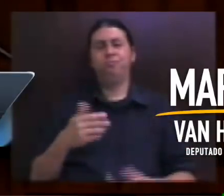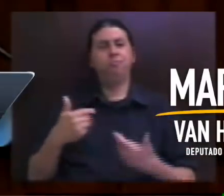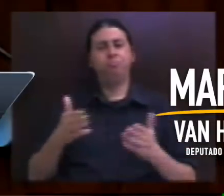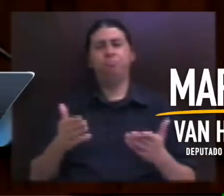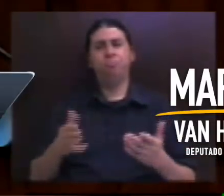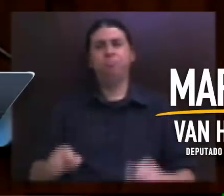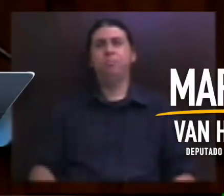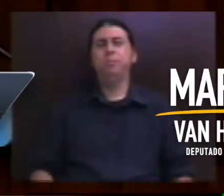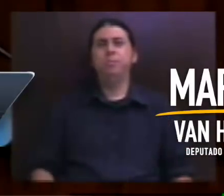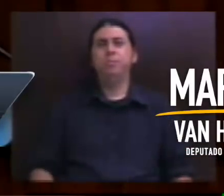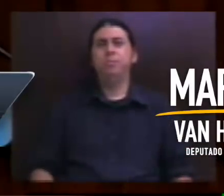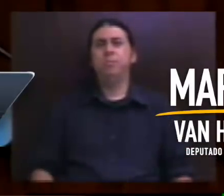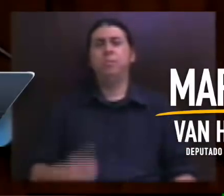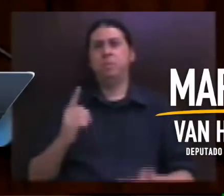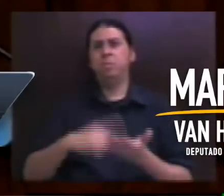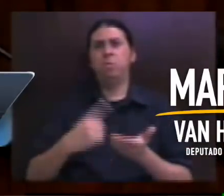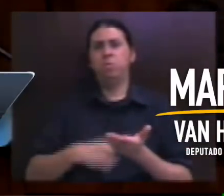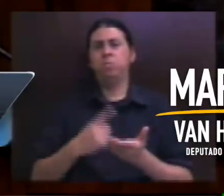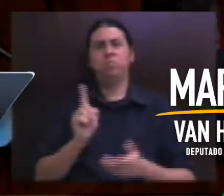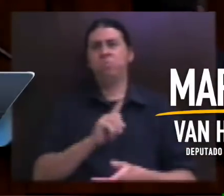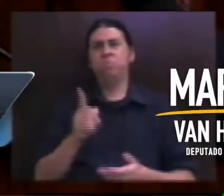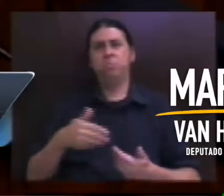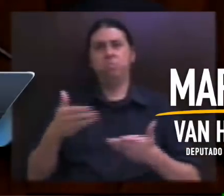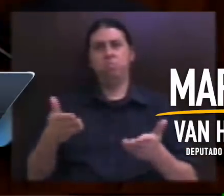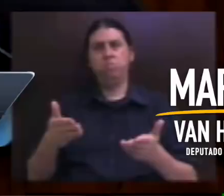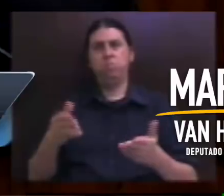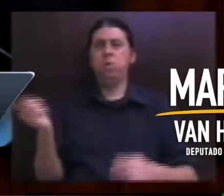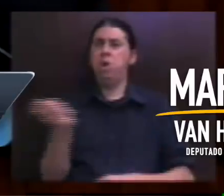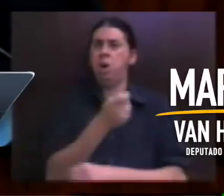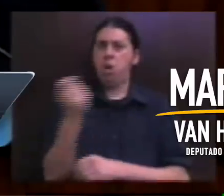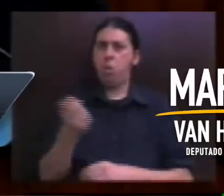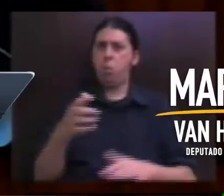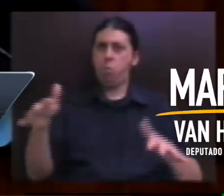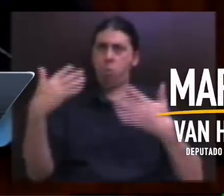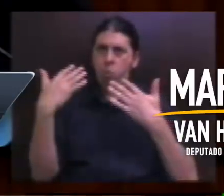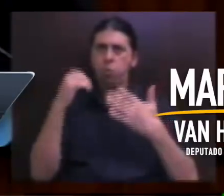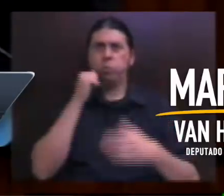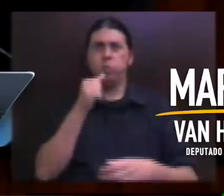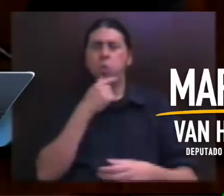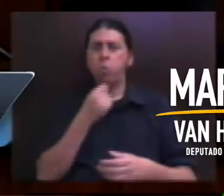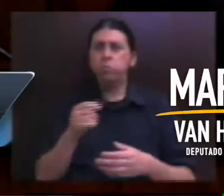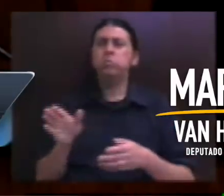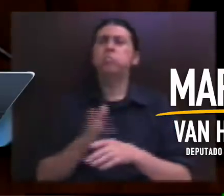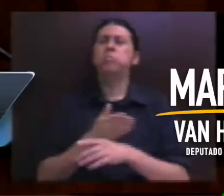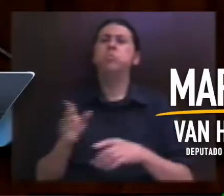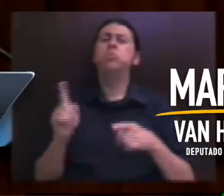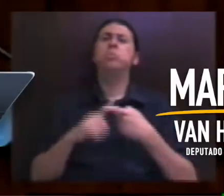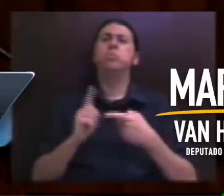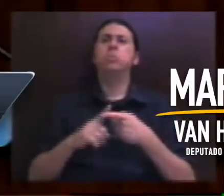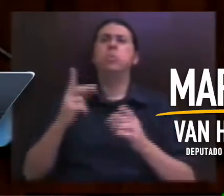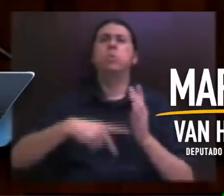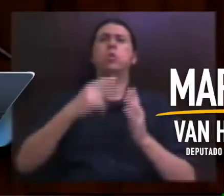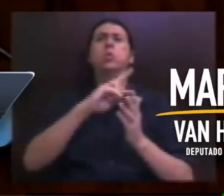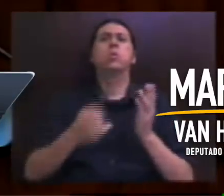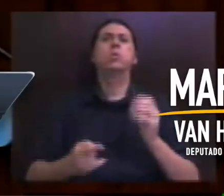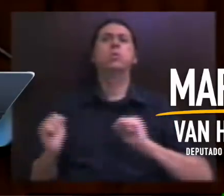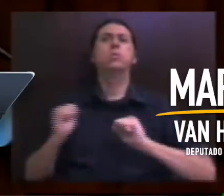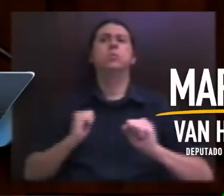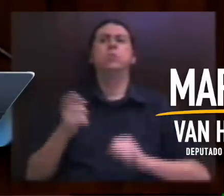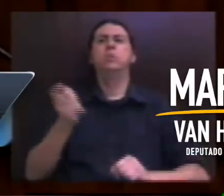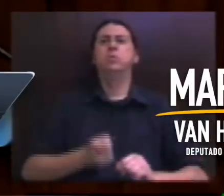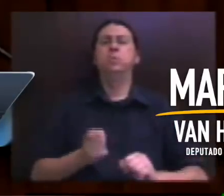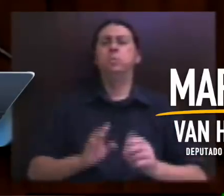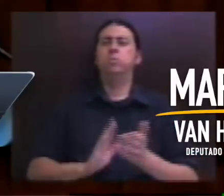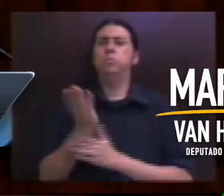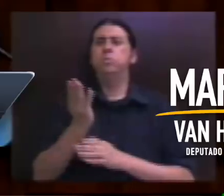Simão. Não deram acordo, gaúchos e gaúchas, para que esses projetos pudessem ser